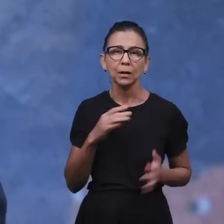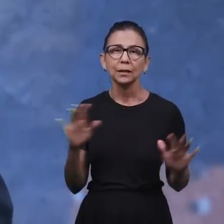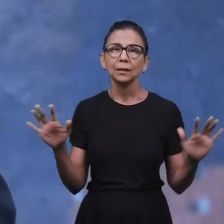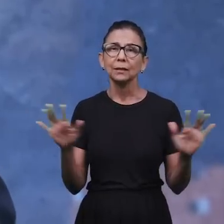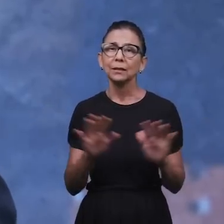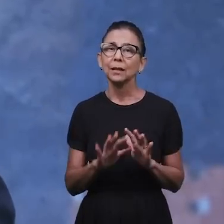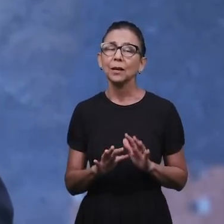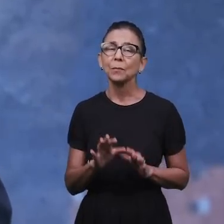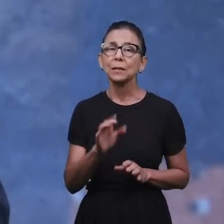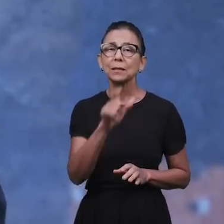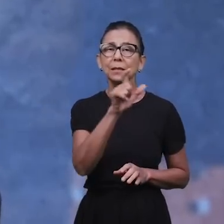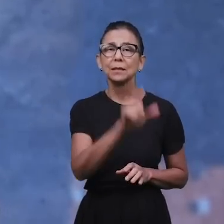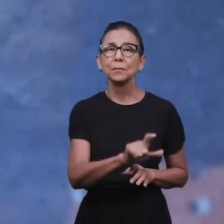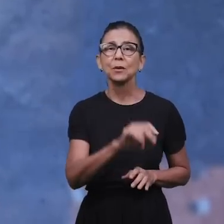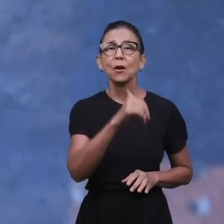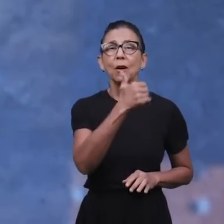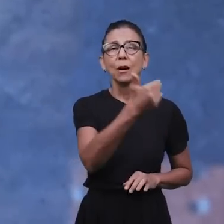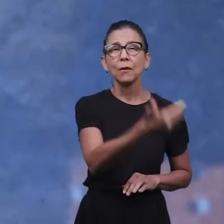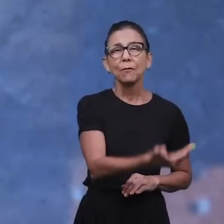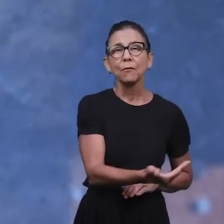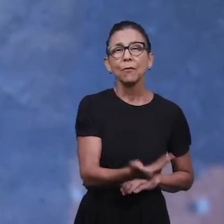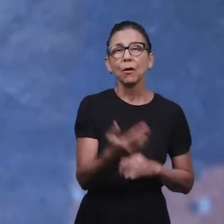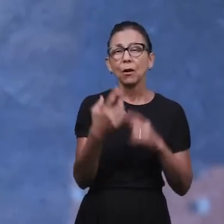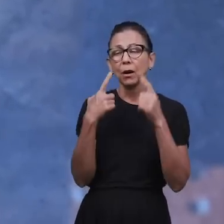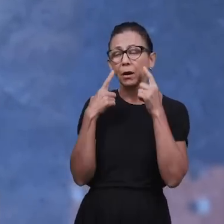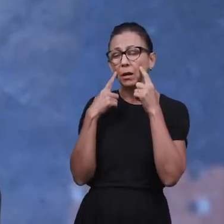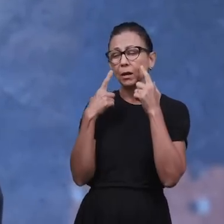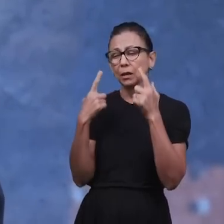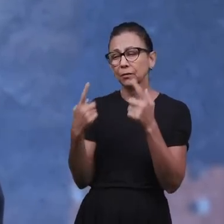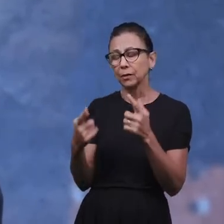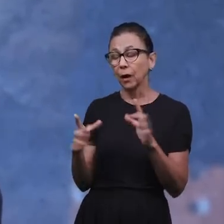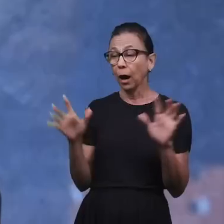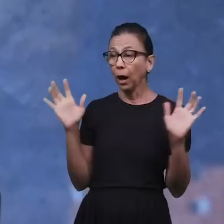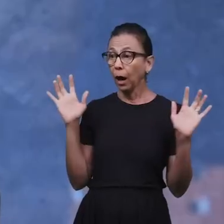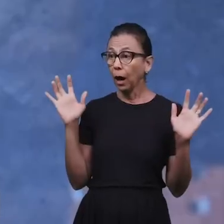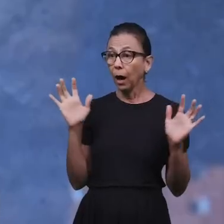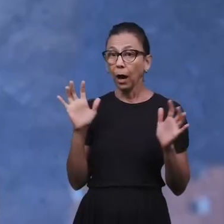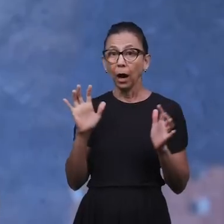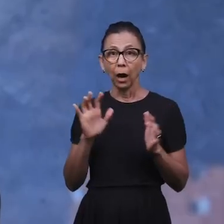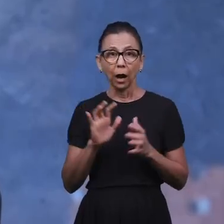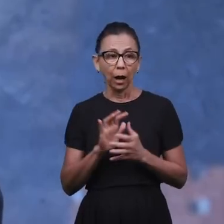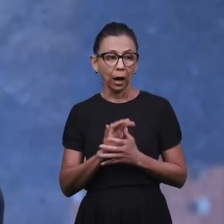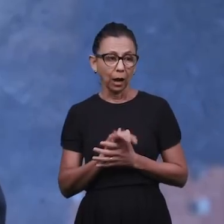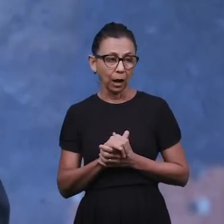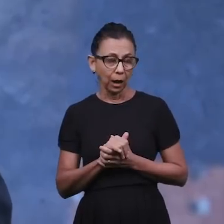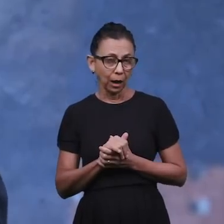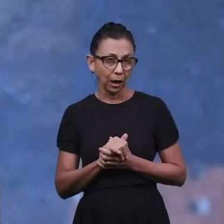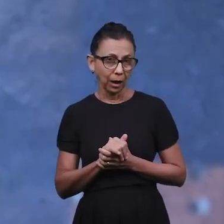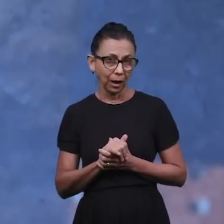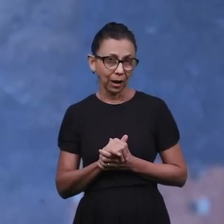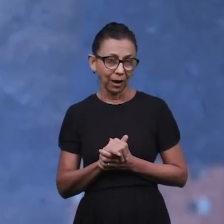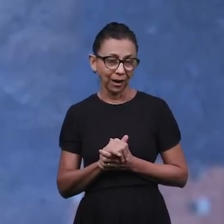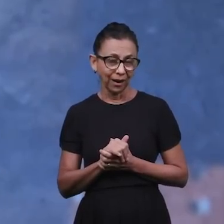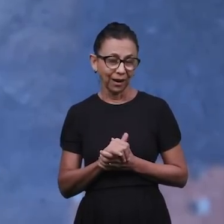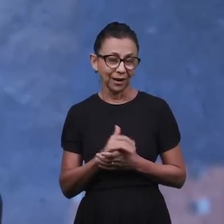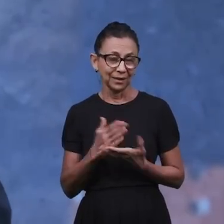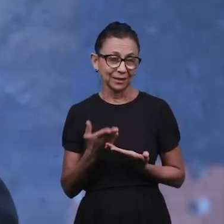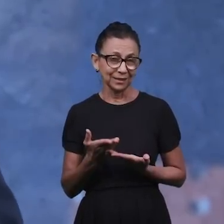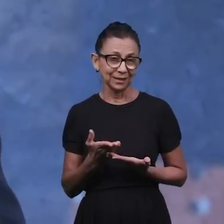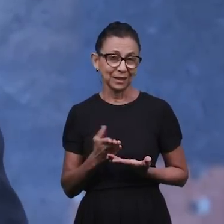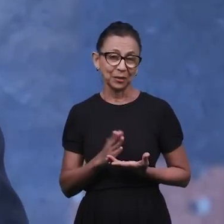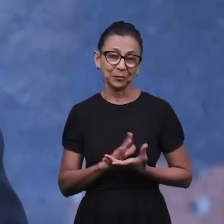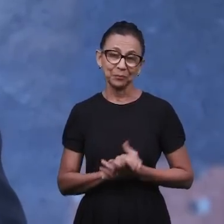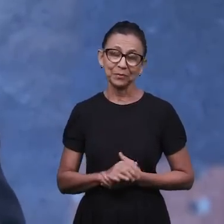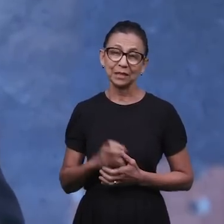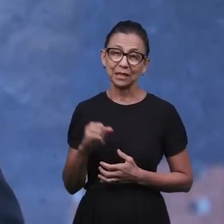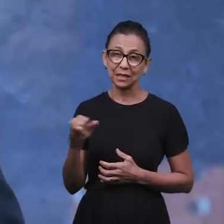se o teu olho escandaliza. Então arranca. É a preservação do outro, dos fracos, né,